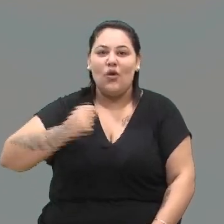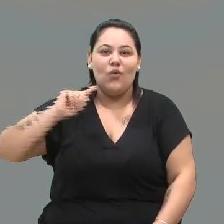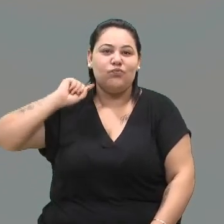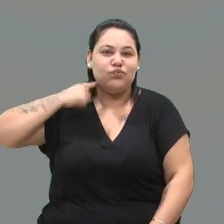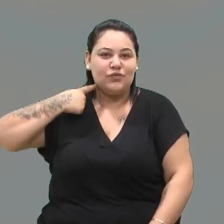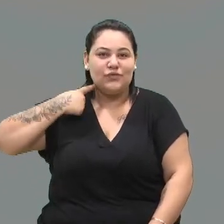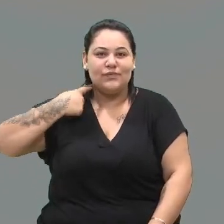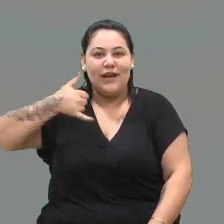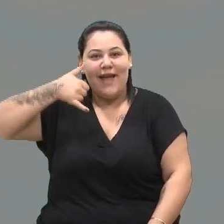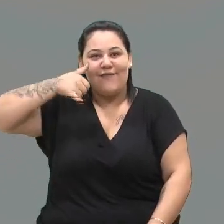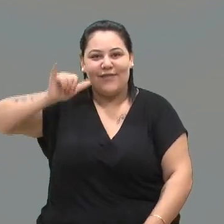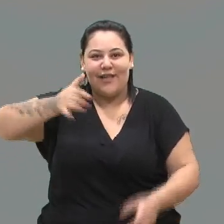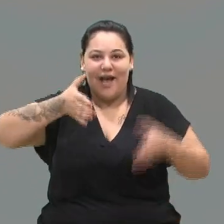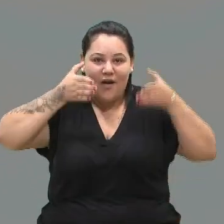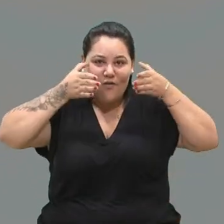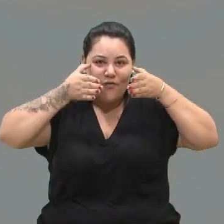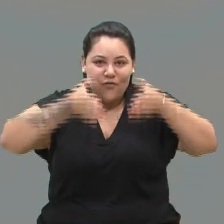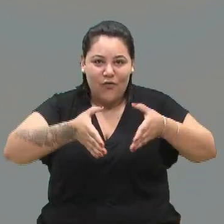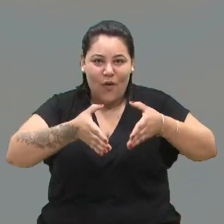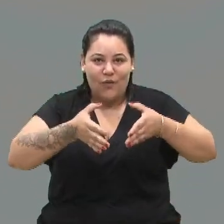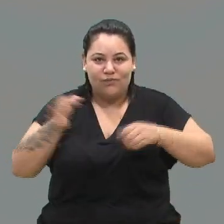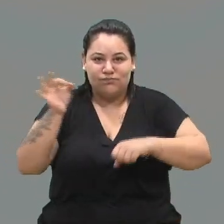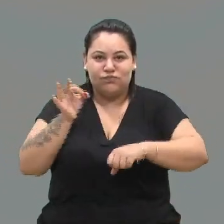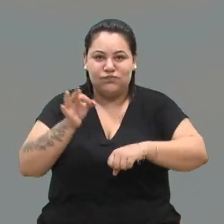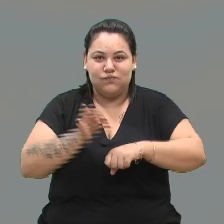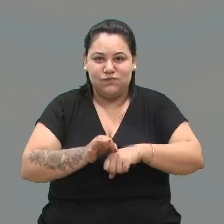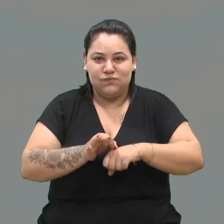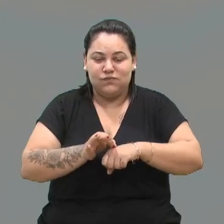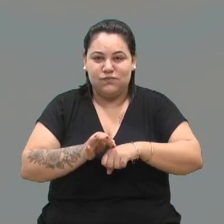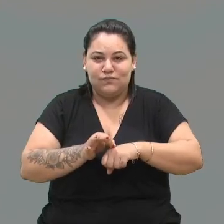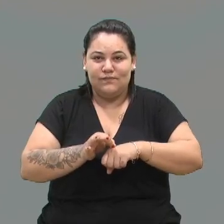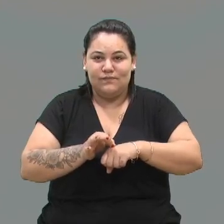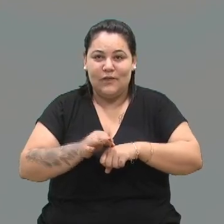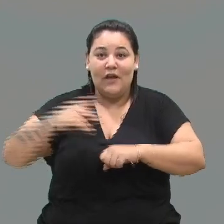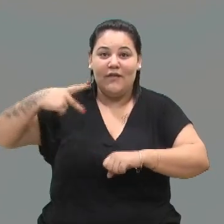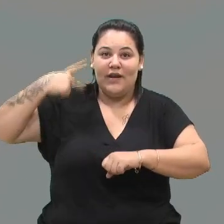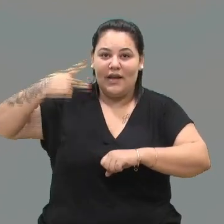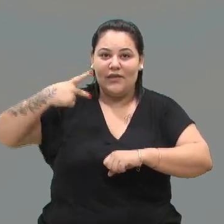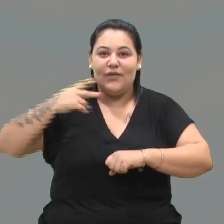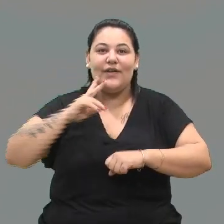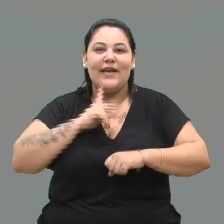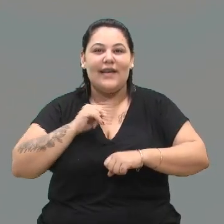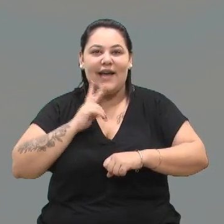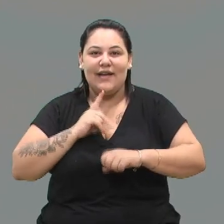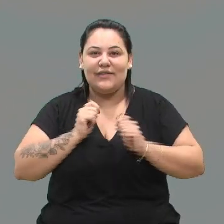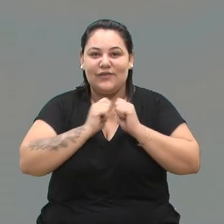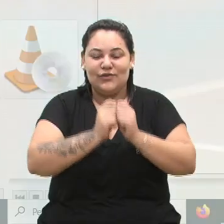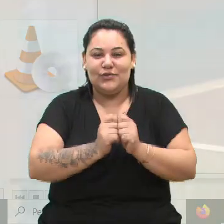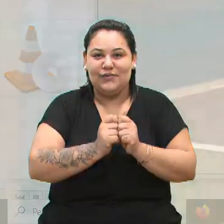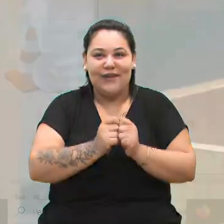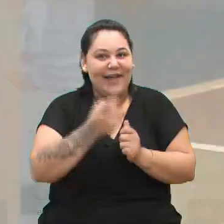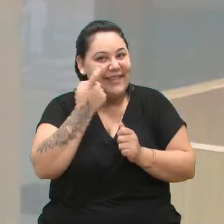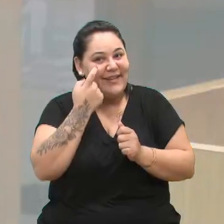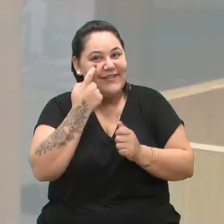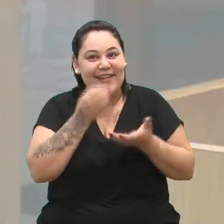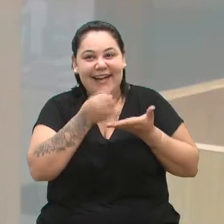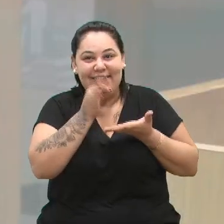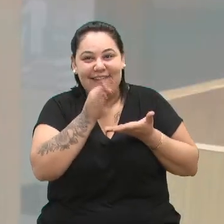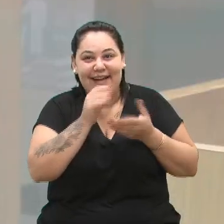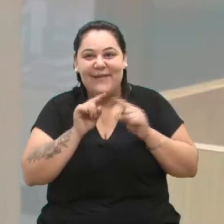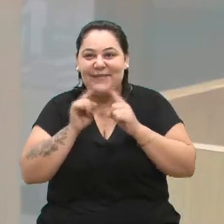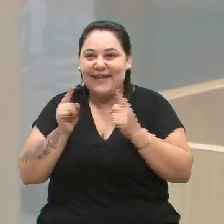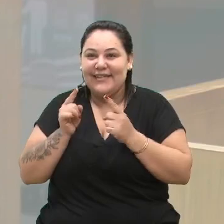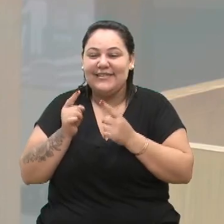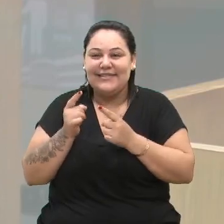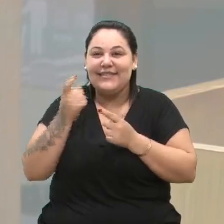foco do mosquito da dengue. O vereador Renato estava junto, não viu o vereador tomando café, mas viu o vereador sempre